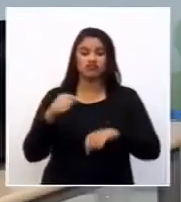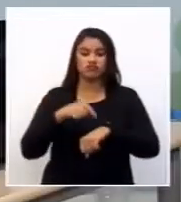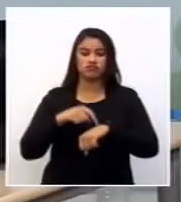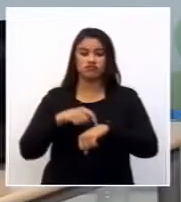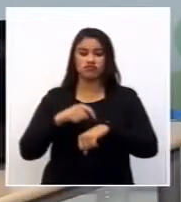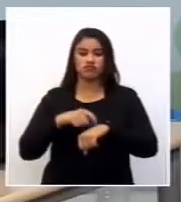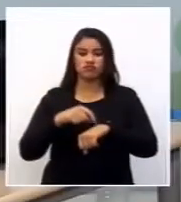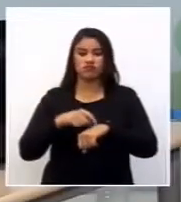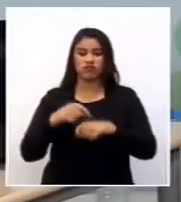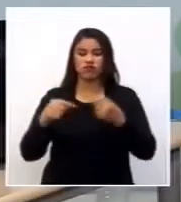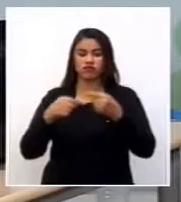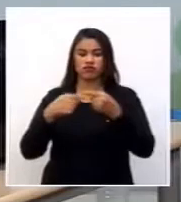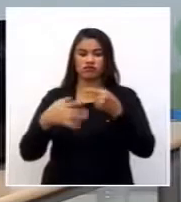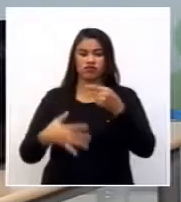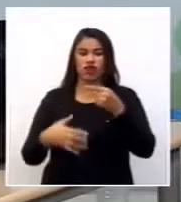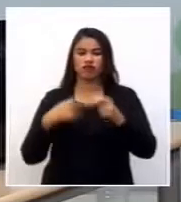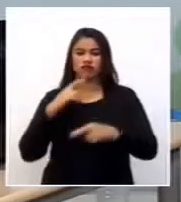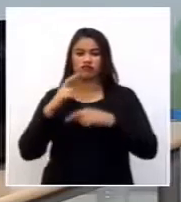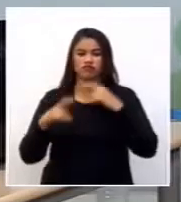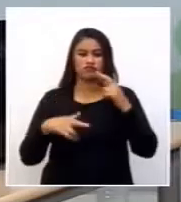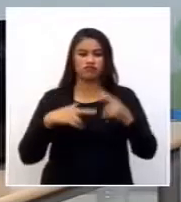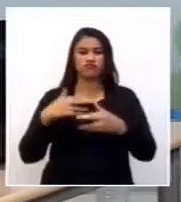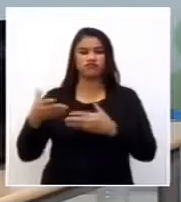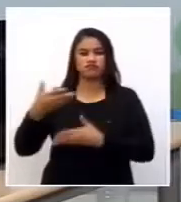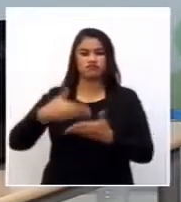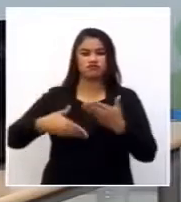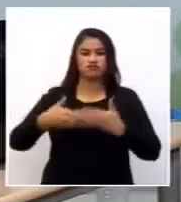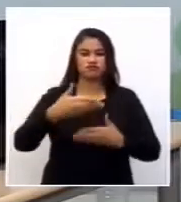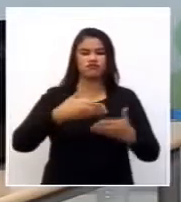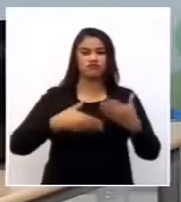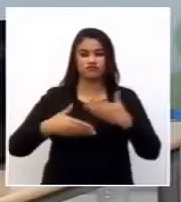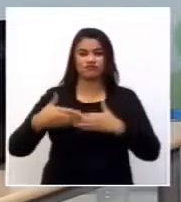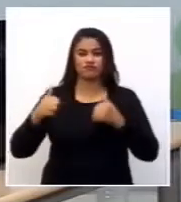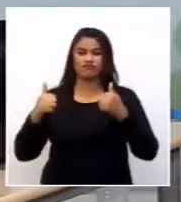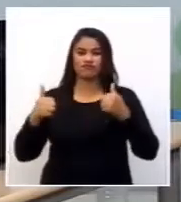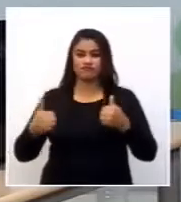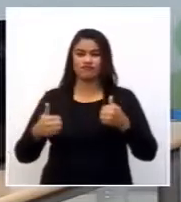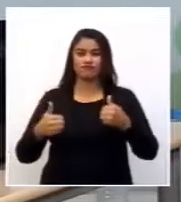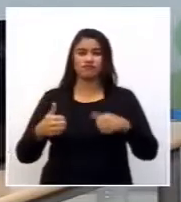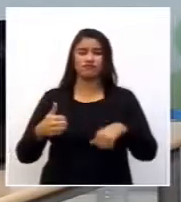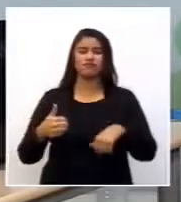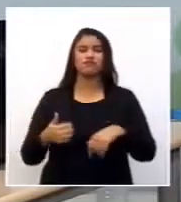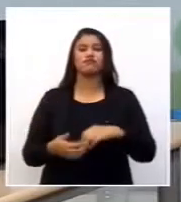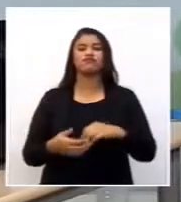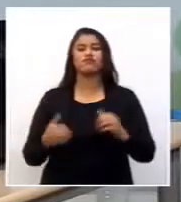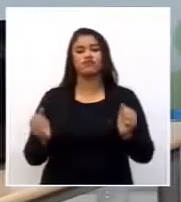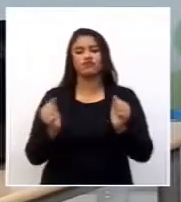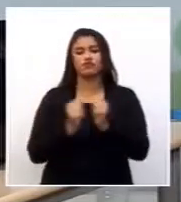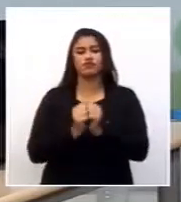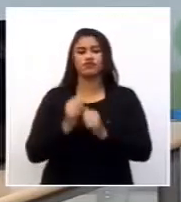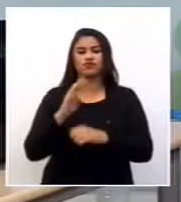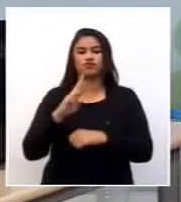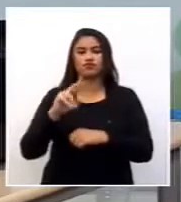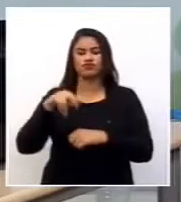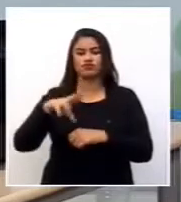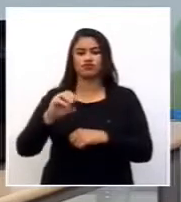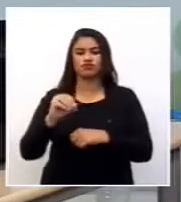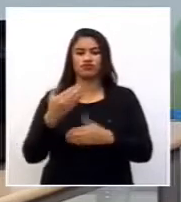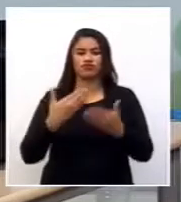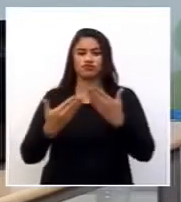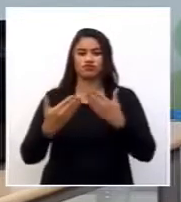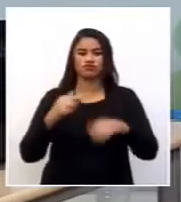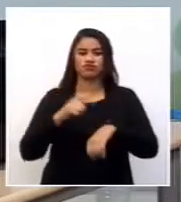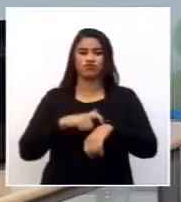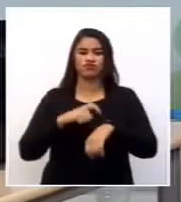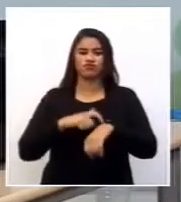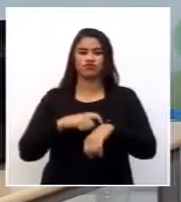alguns comentários no chat aí, para nós depois fazermos algumas interações, algumas intervenções junto com o professor Bruno e aqui eu, a bancada. Tá? Tempo na